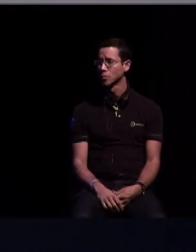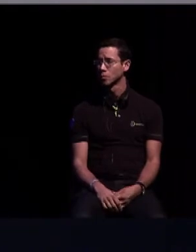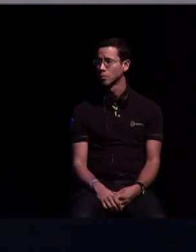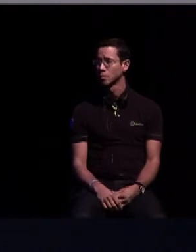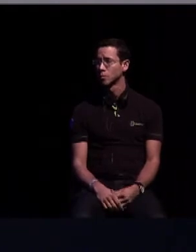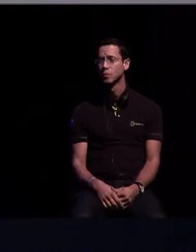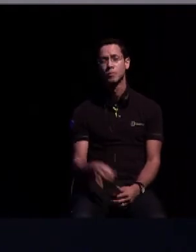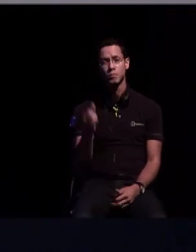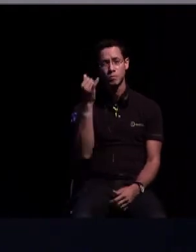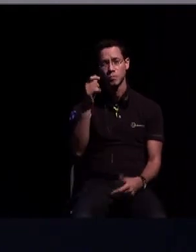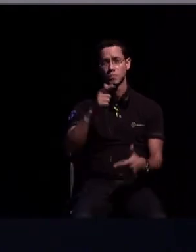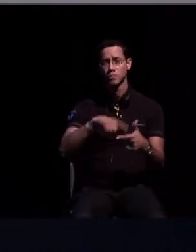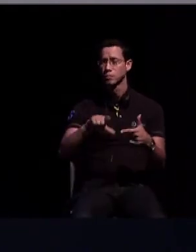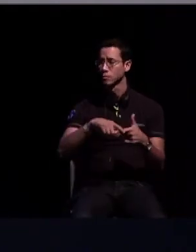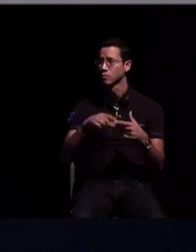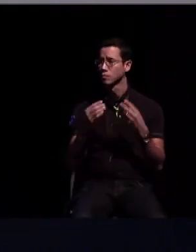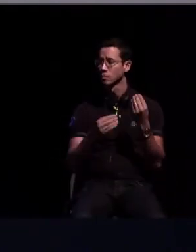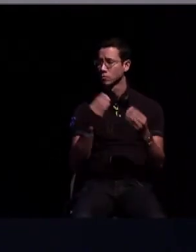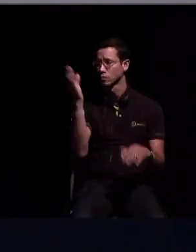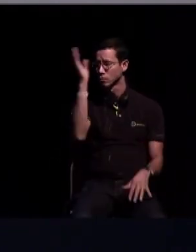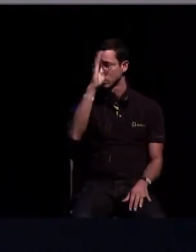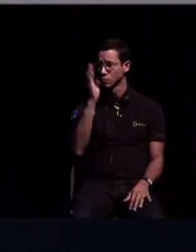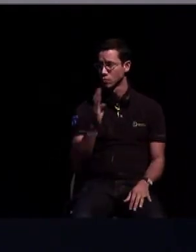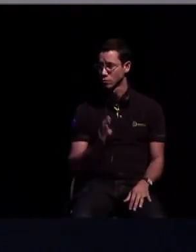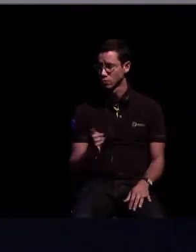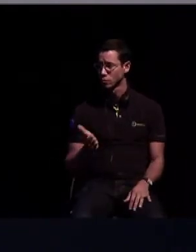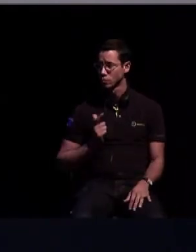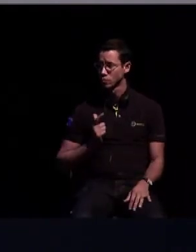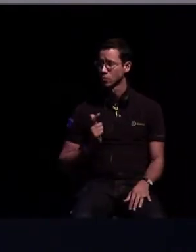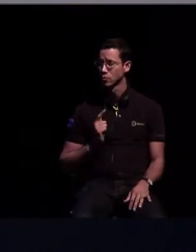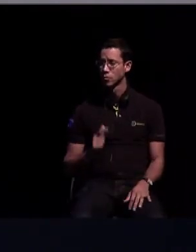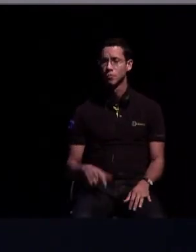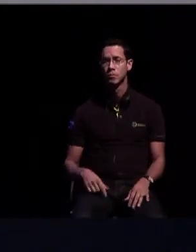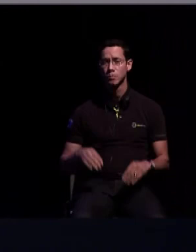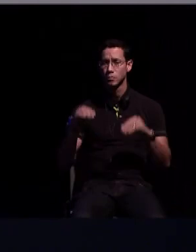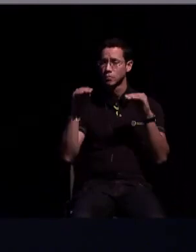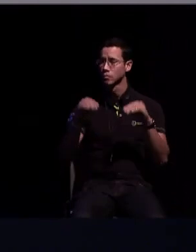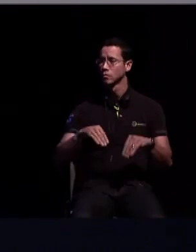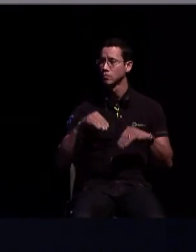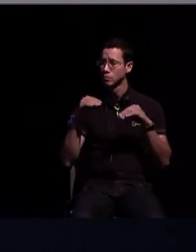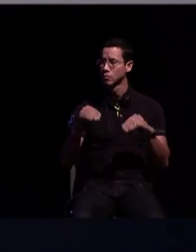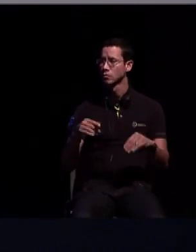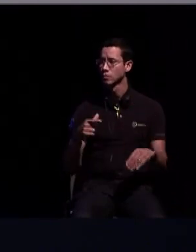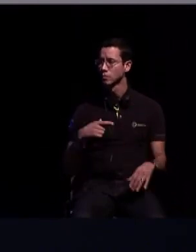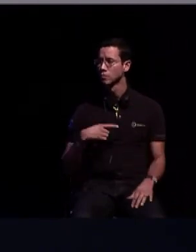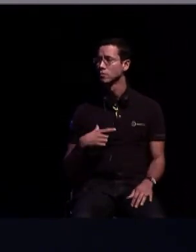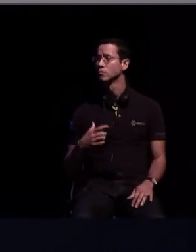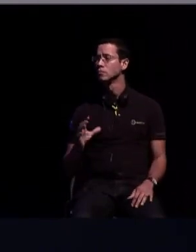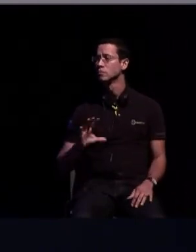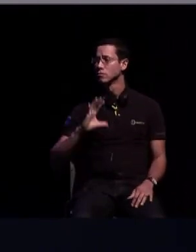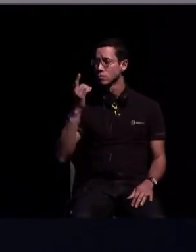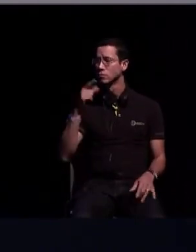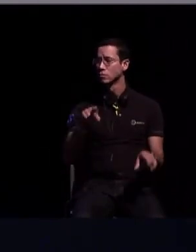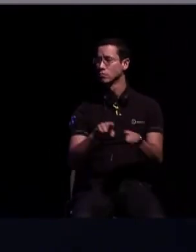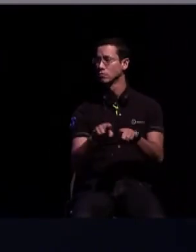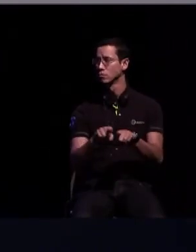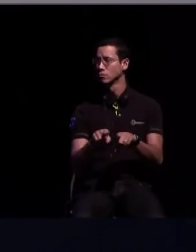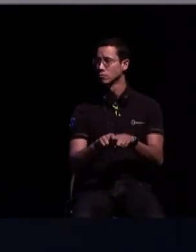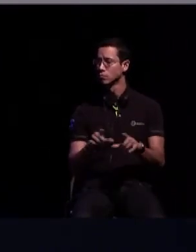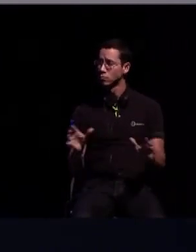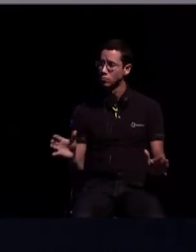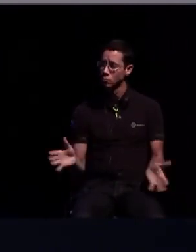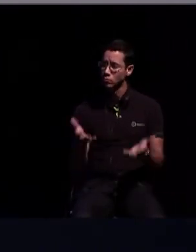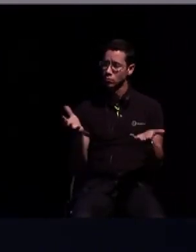los de Brasil. ¿En Australia existe alguna institución como SES que incentiva el